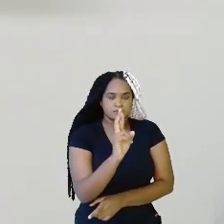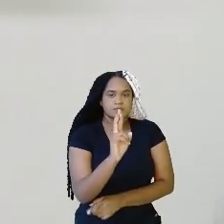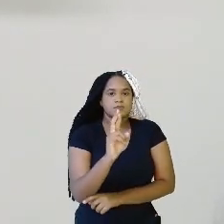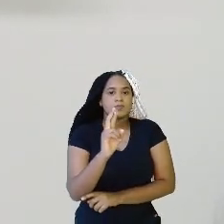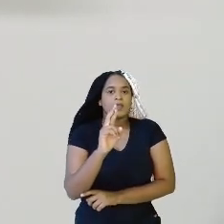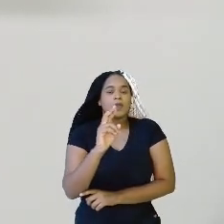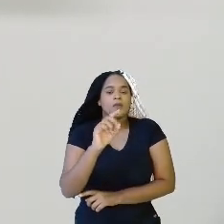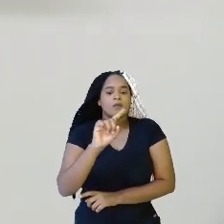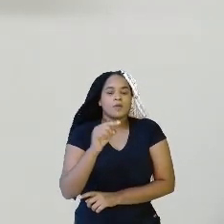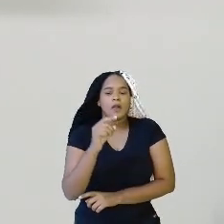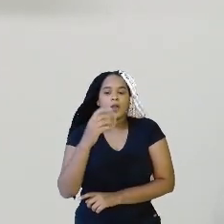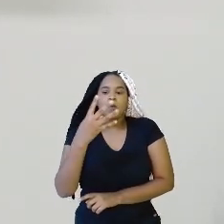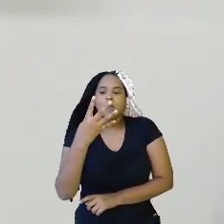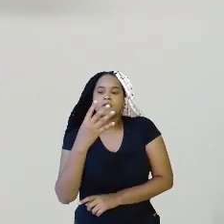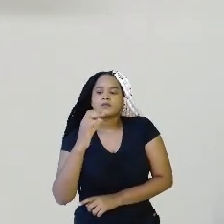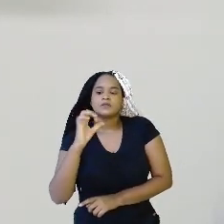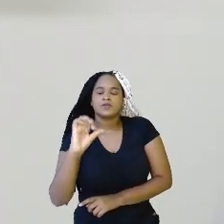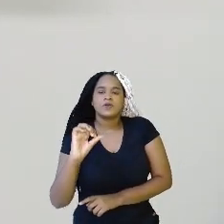56,49.